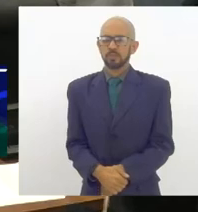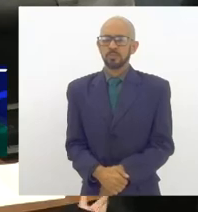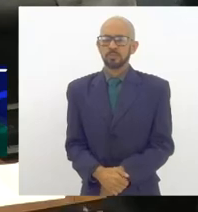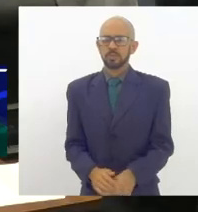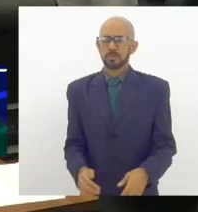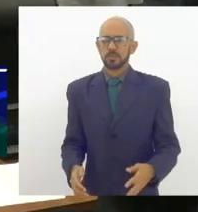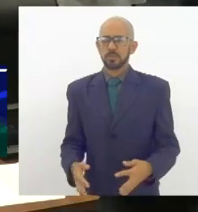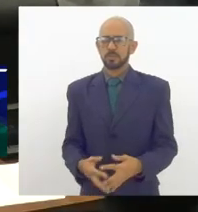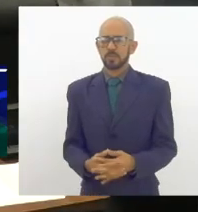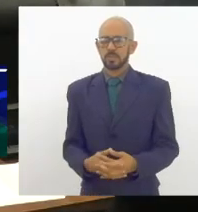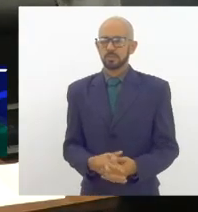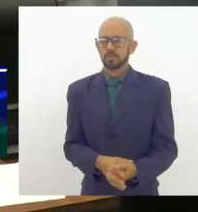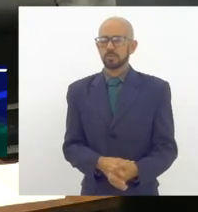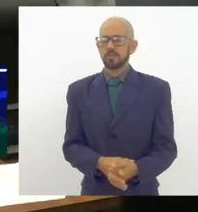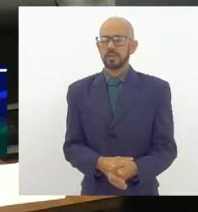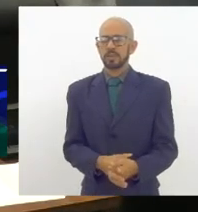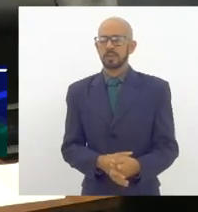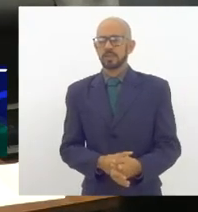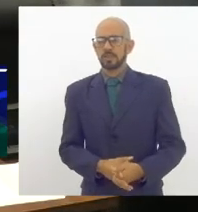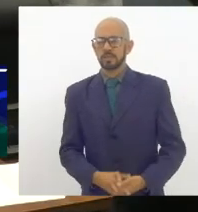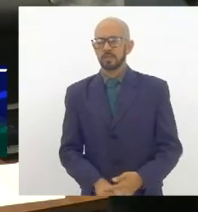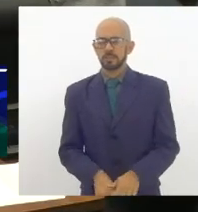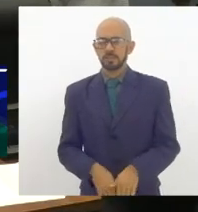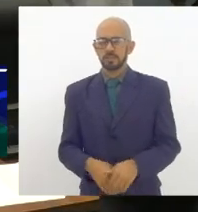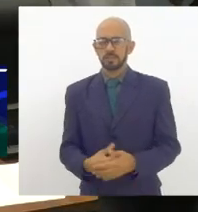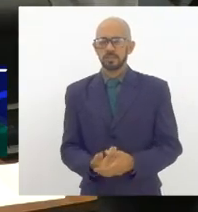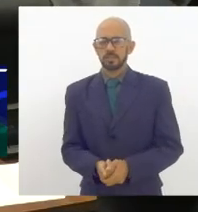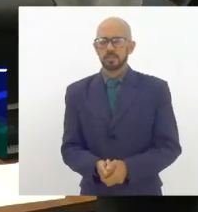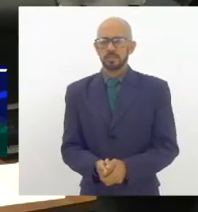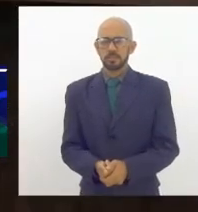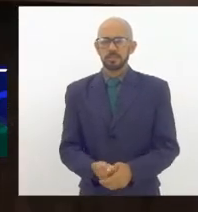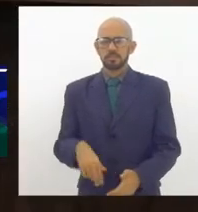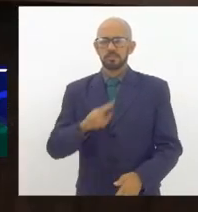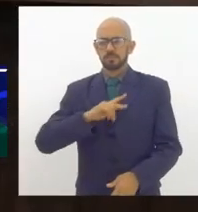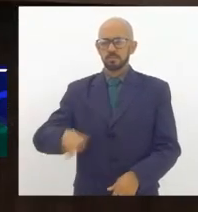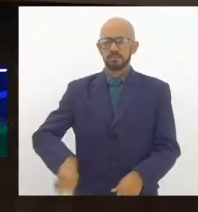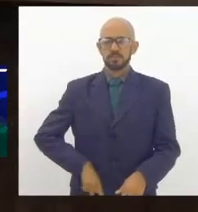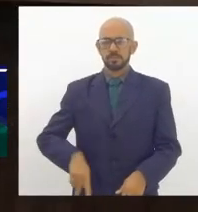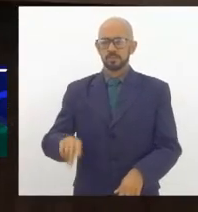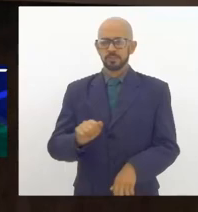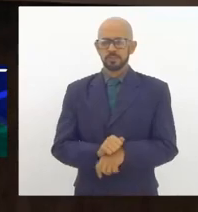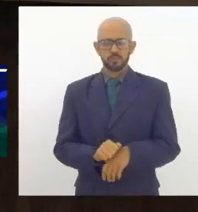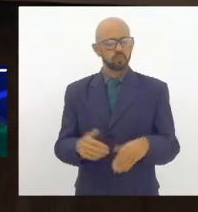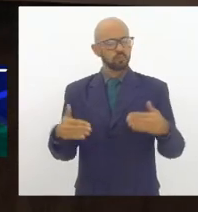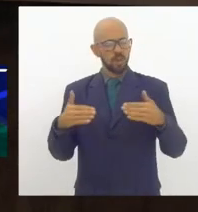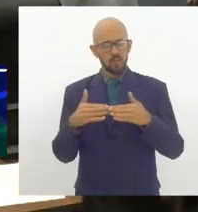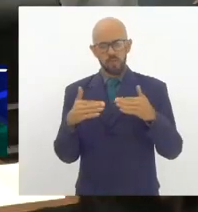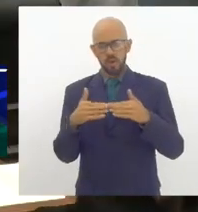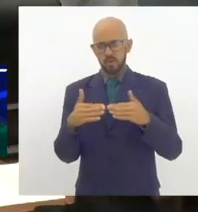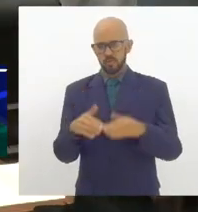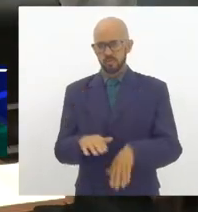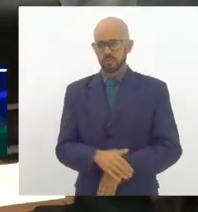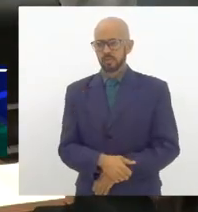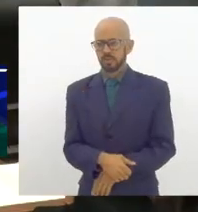E aí o presidente o parecer favorável